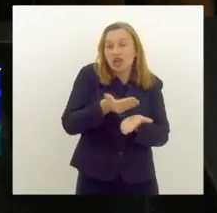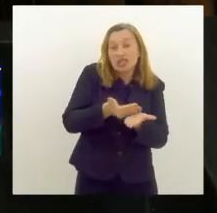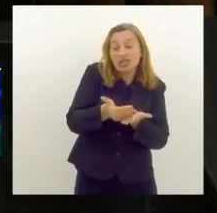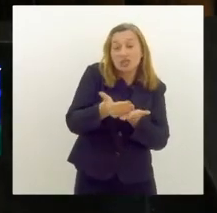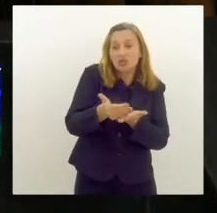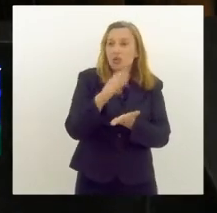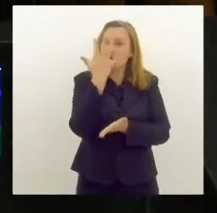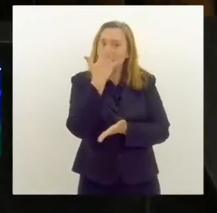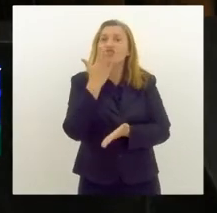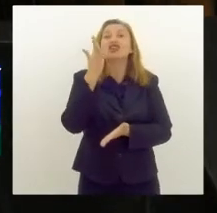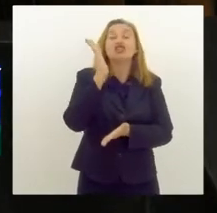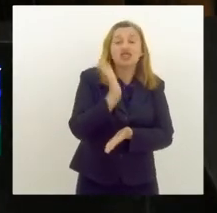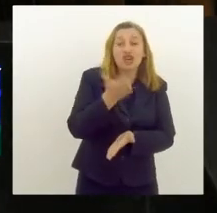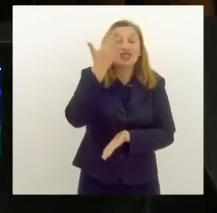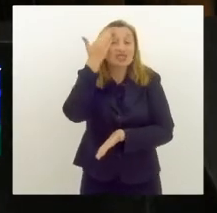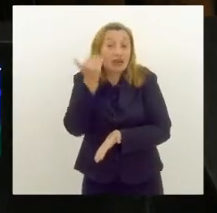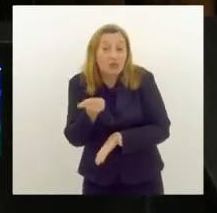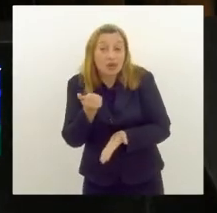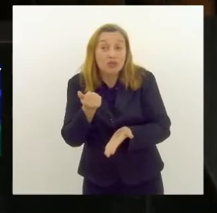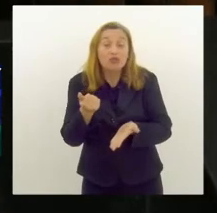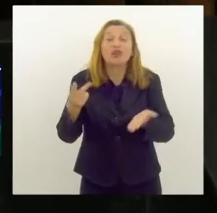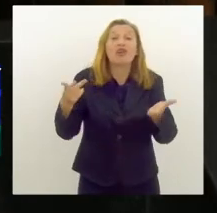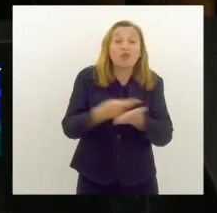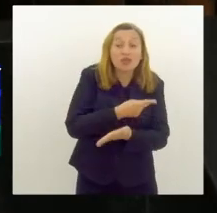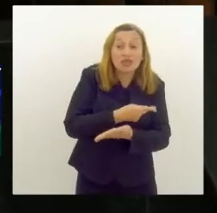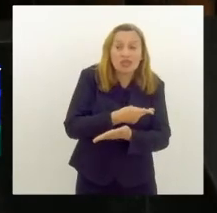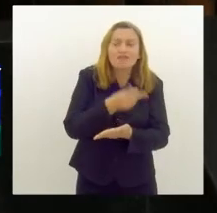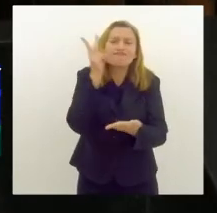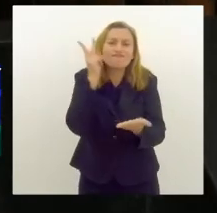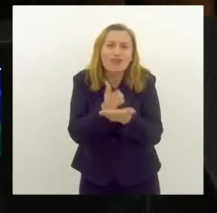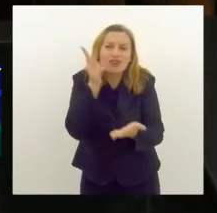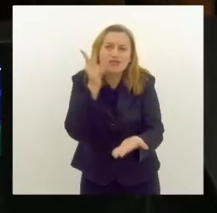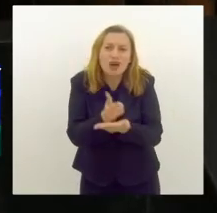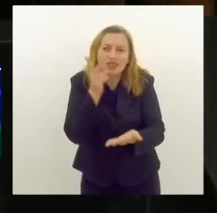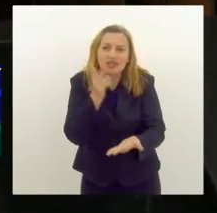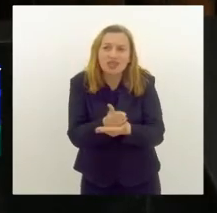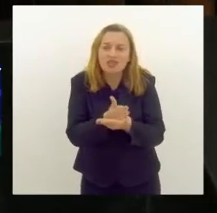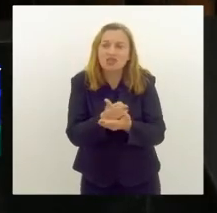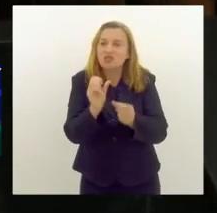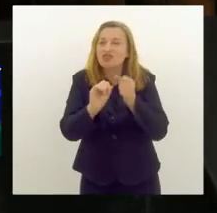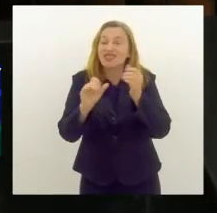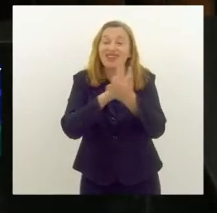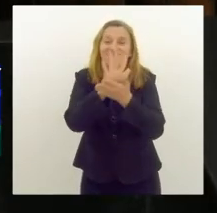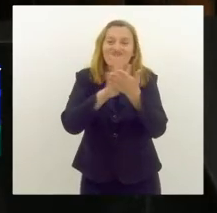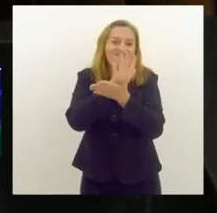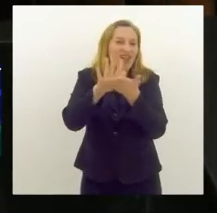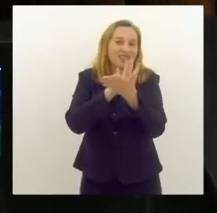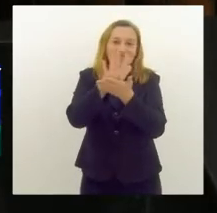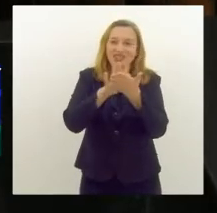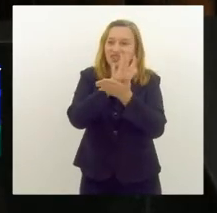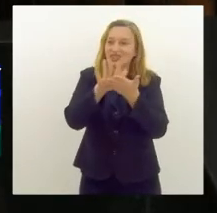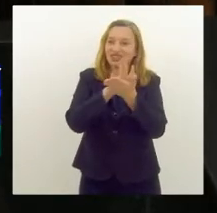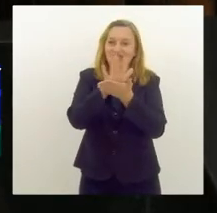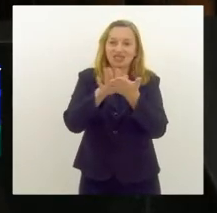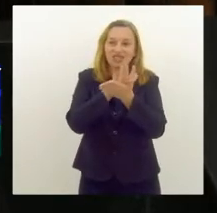carnaval, já sabíamos do que estaria por vir, e mesmo assim não foi feito nada, não se houve um resguardo para